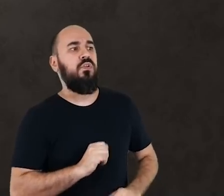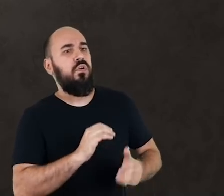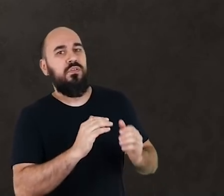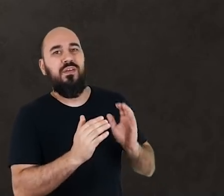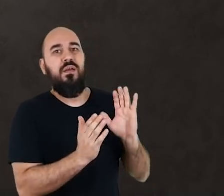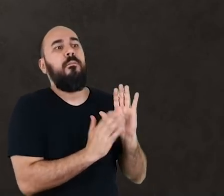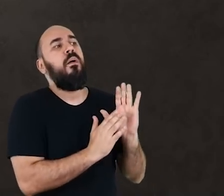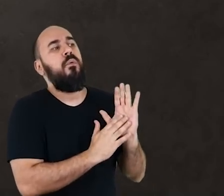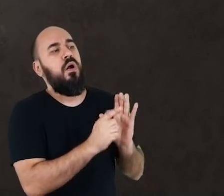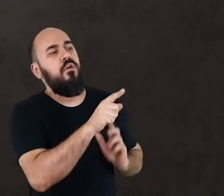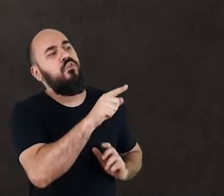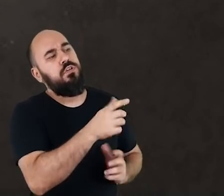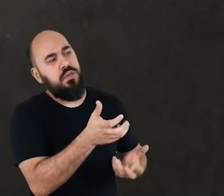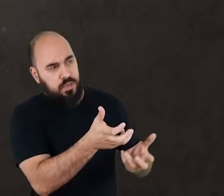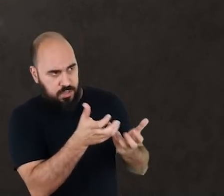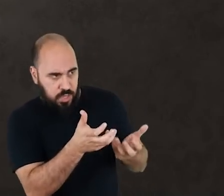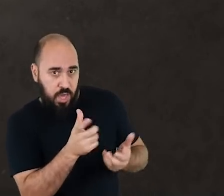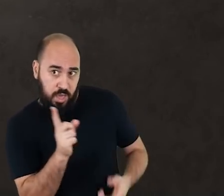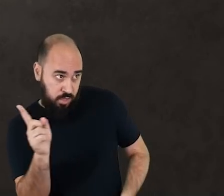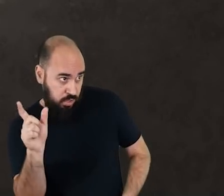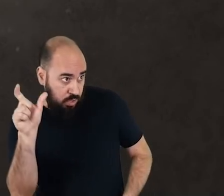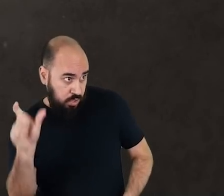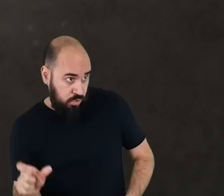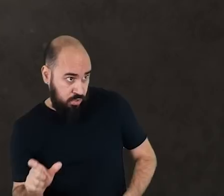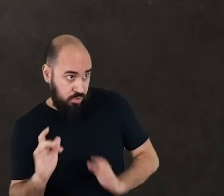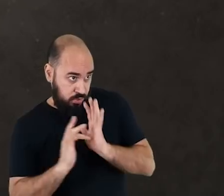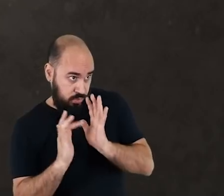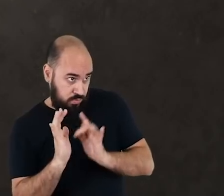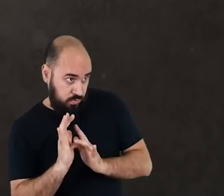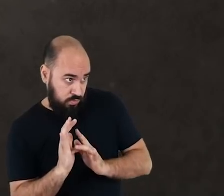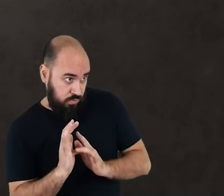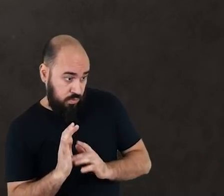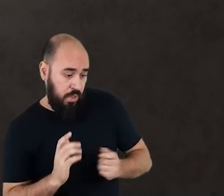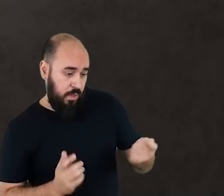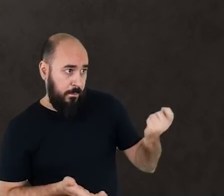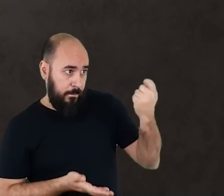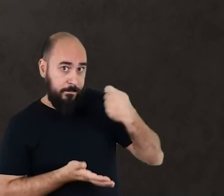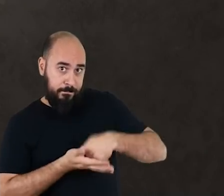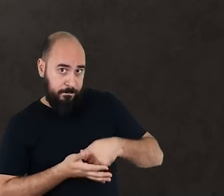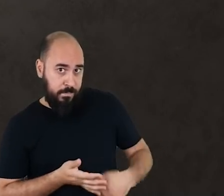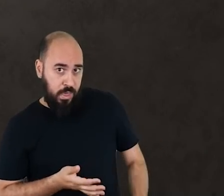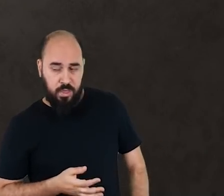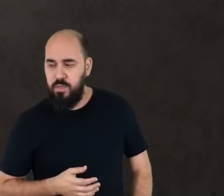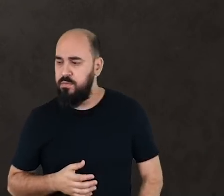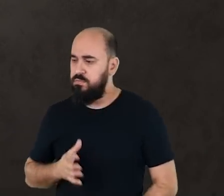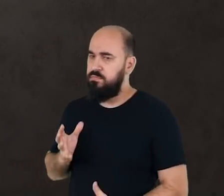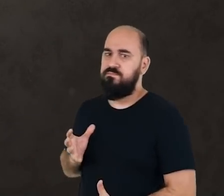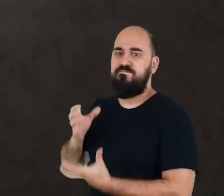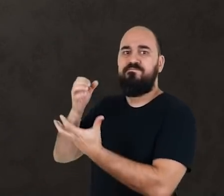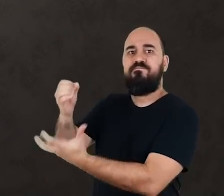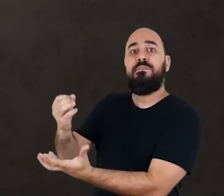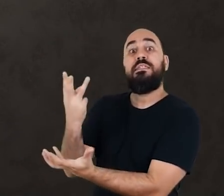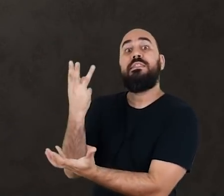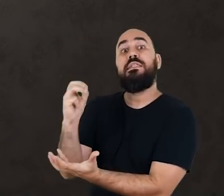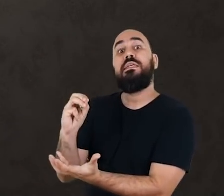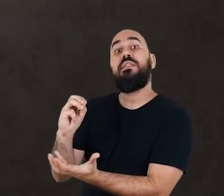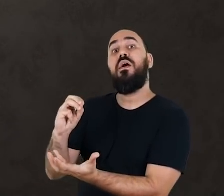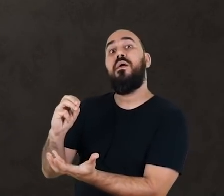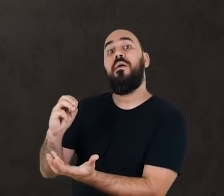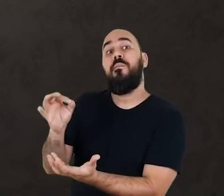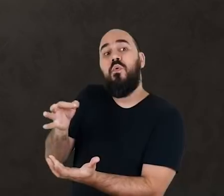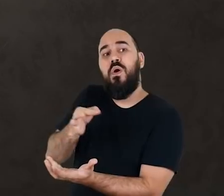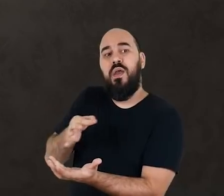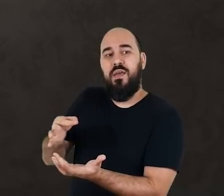propôs: que me quereis dar e eu vou-lo entregarei? E pagaram-lhe 30 moedas de prata.